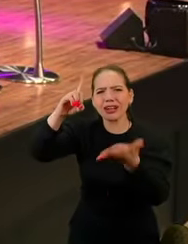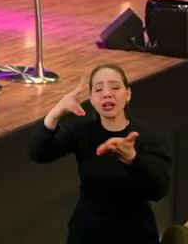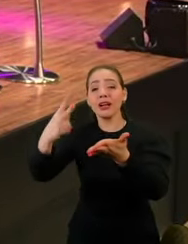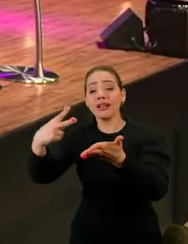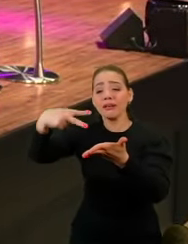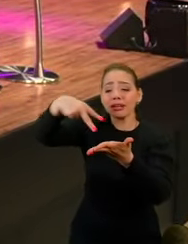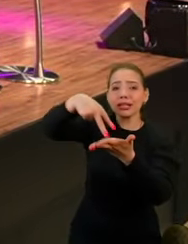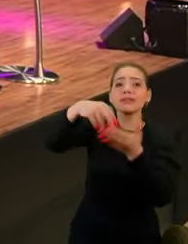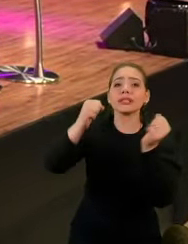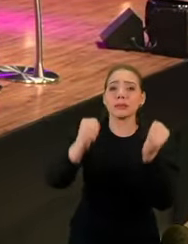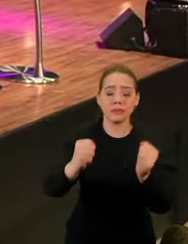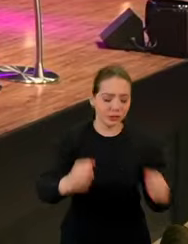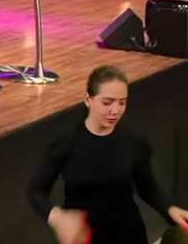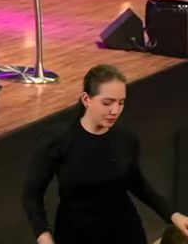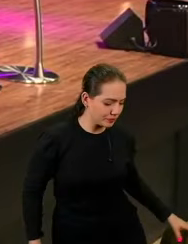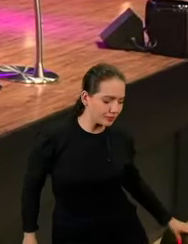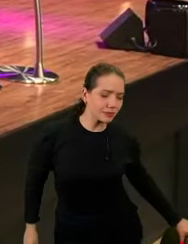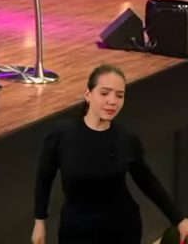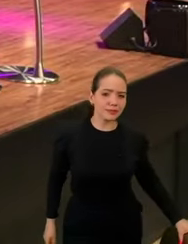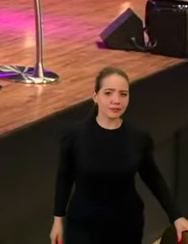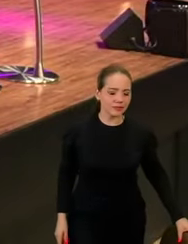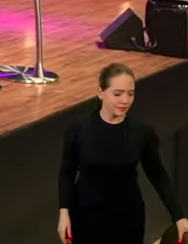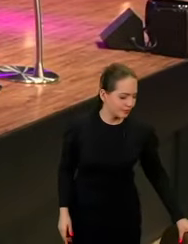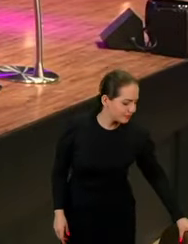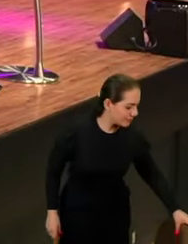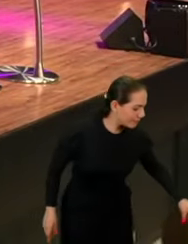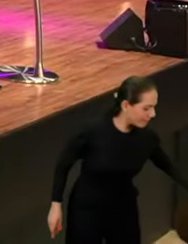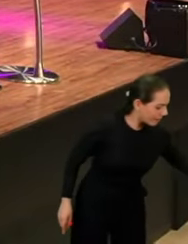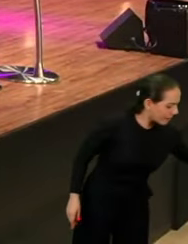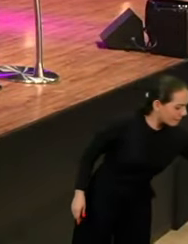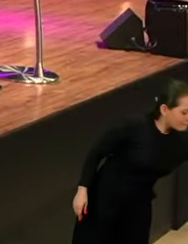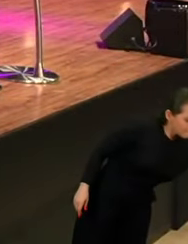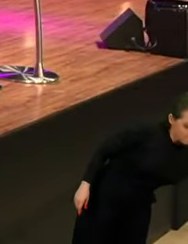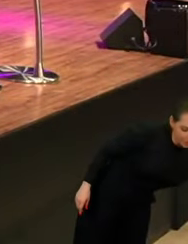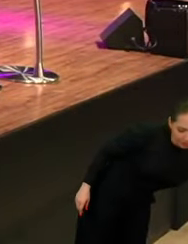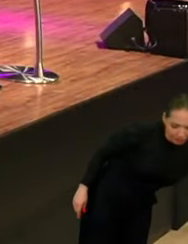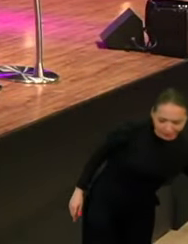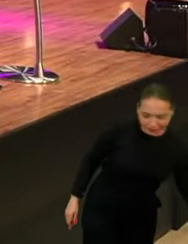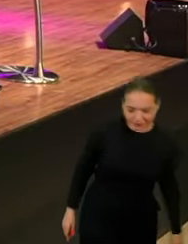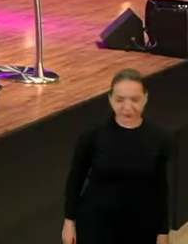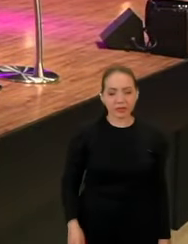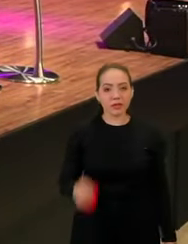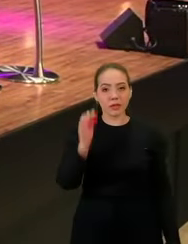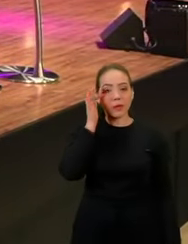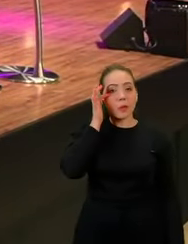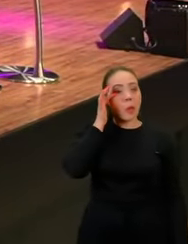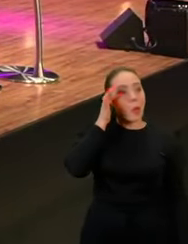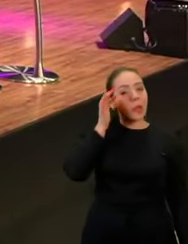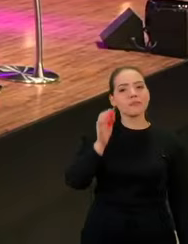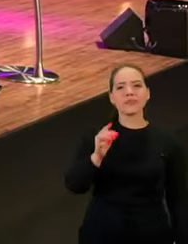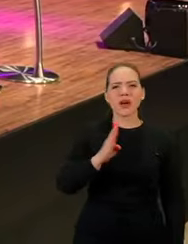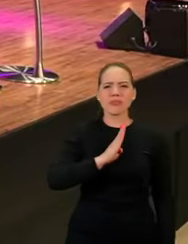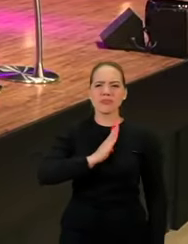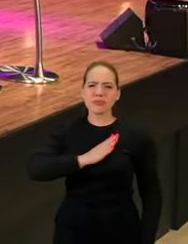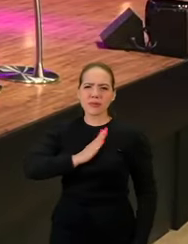noite, com o seu coração alinhado ao prumo do céu, oh,